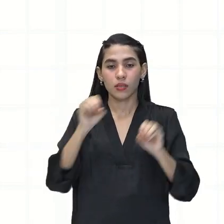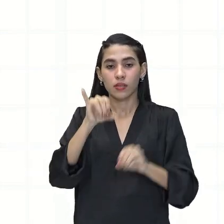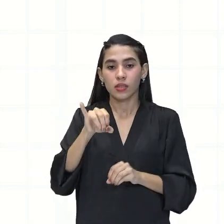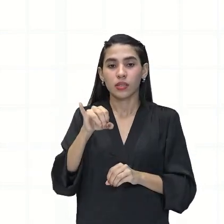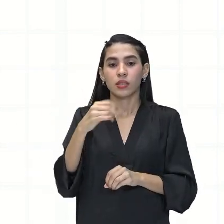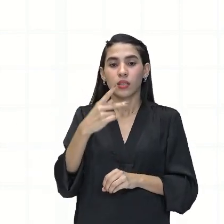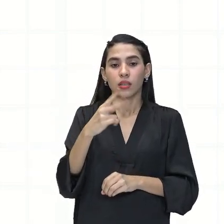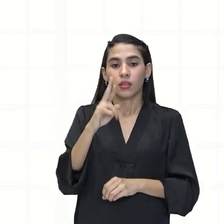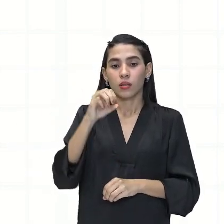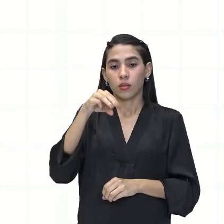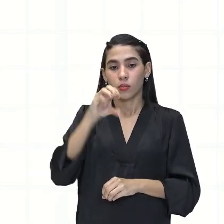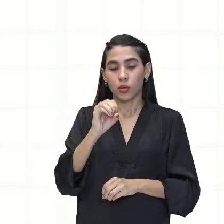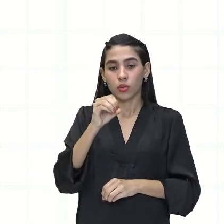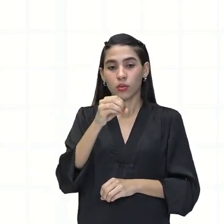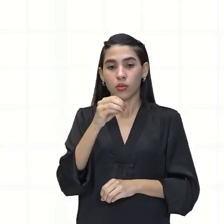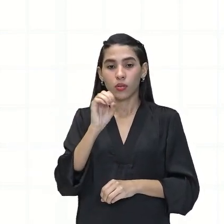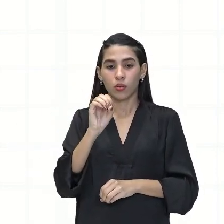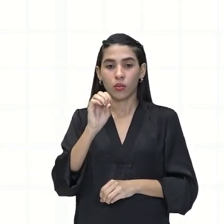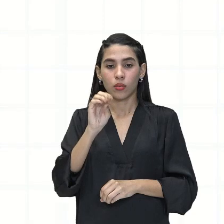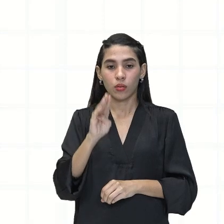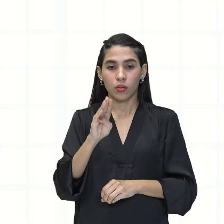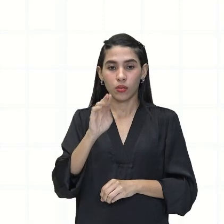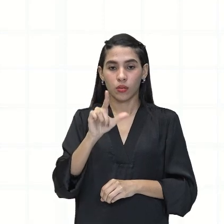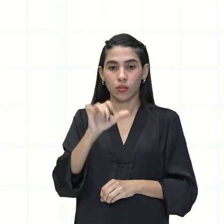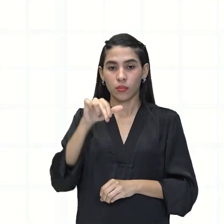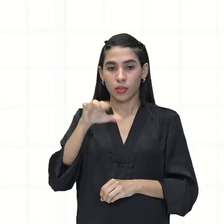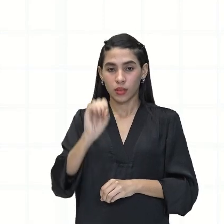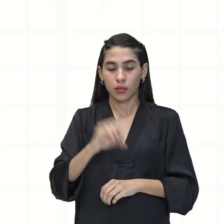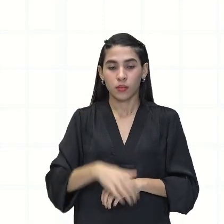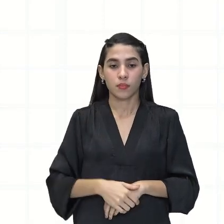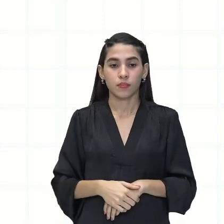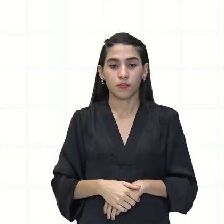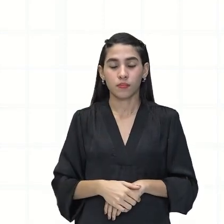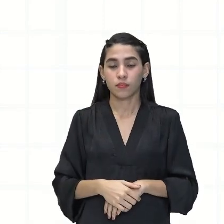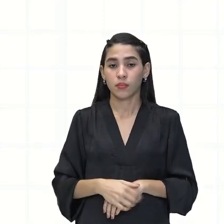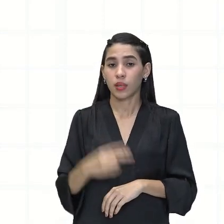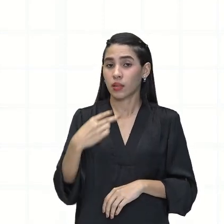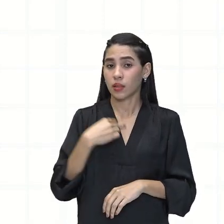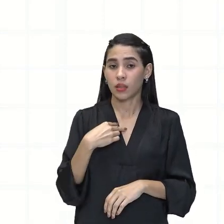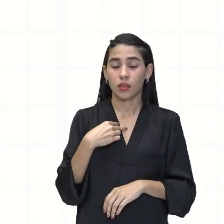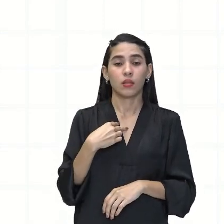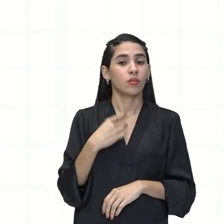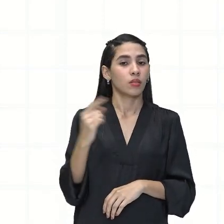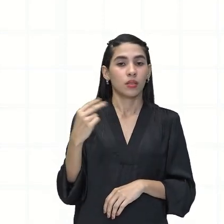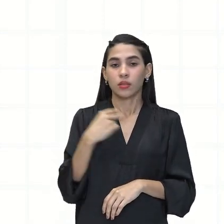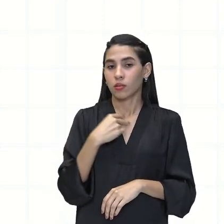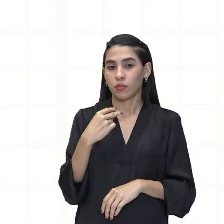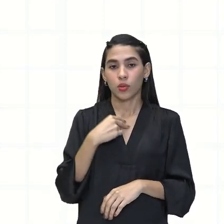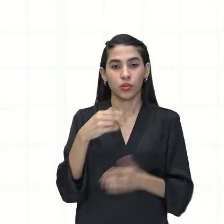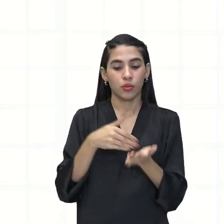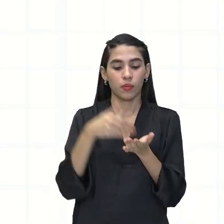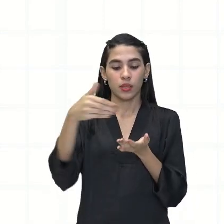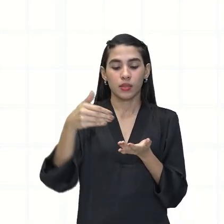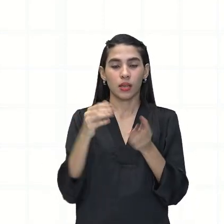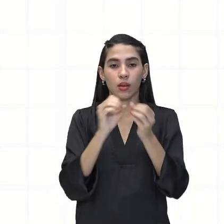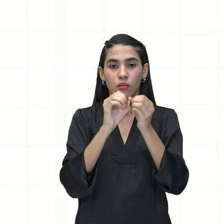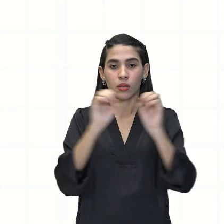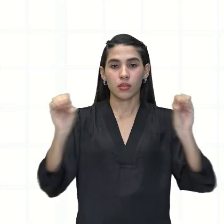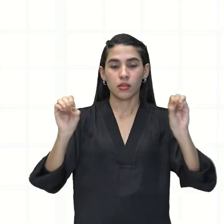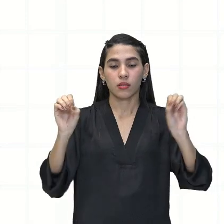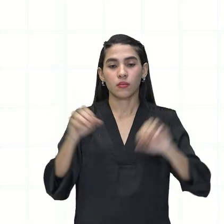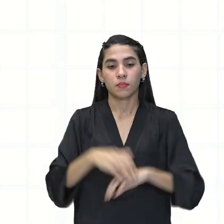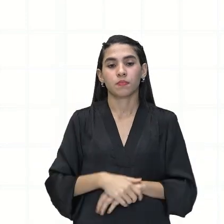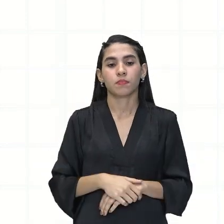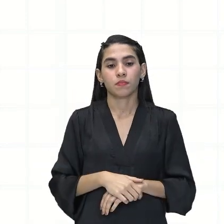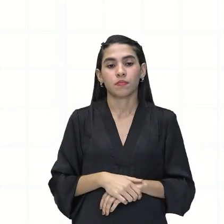pronome oblíquo. Então, aqui na ênclise, vamos botar assim, que não se pode iniciar, tá bom? A